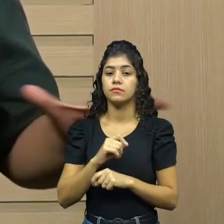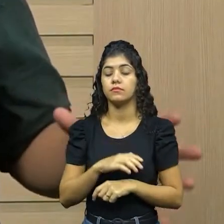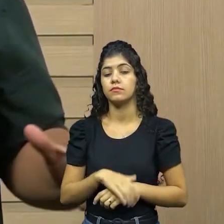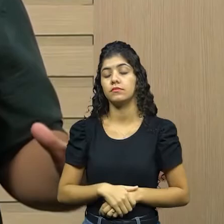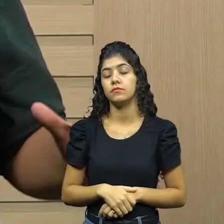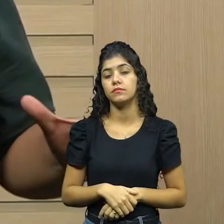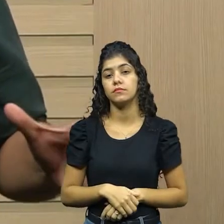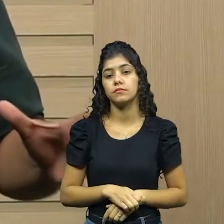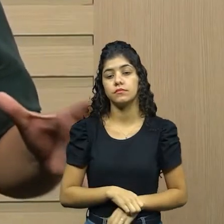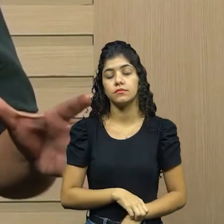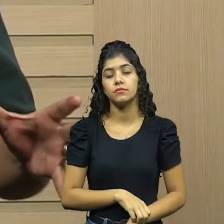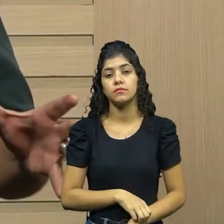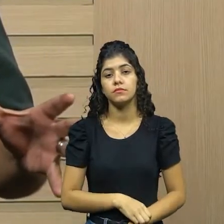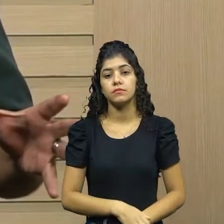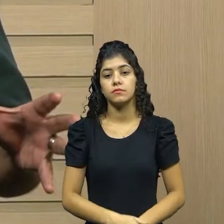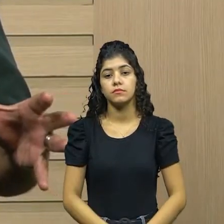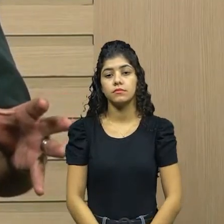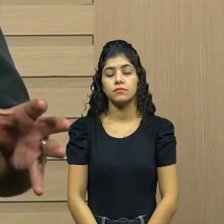um boom dentro